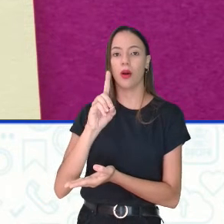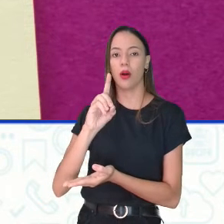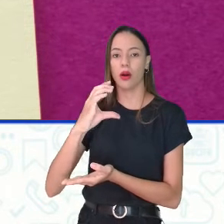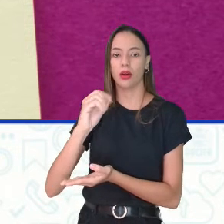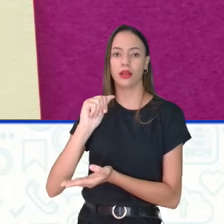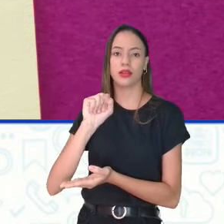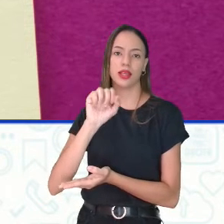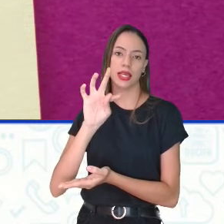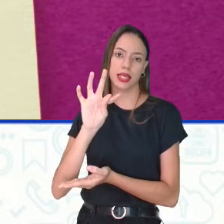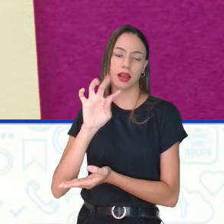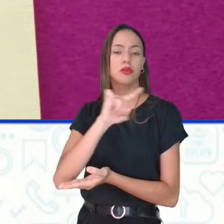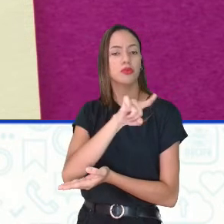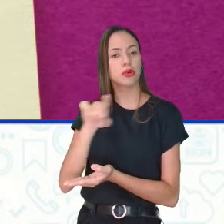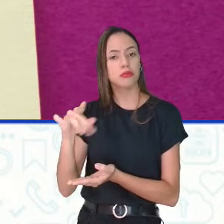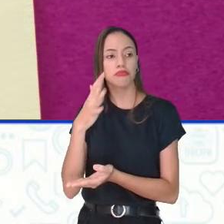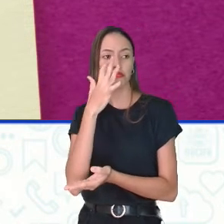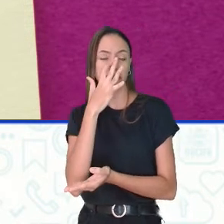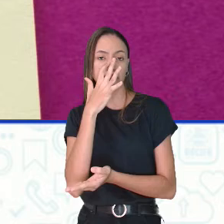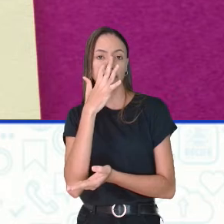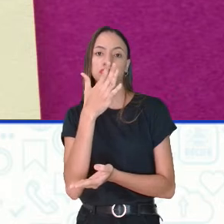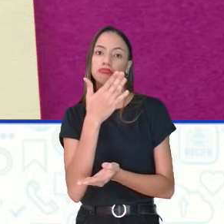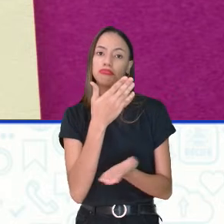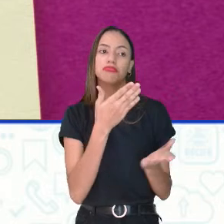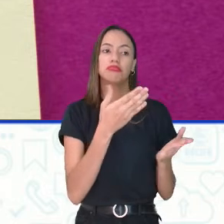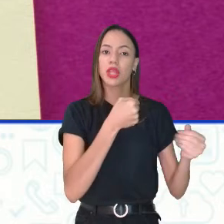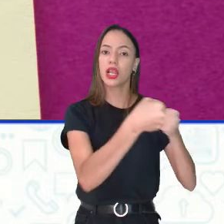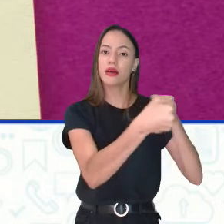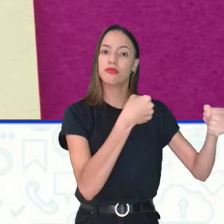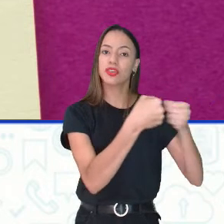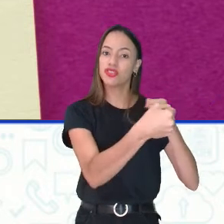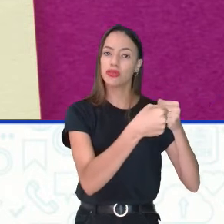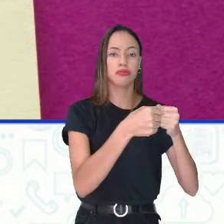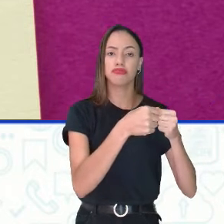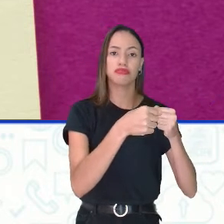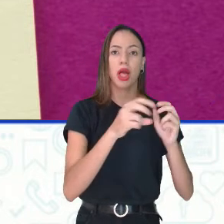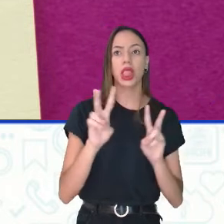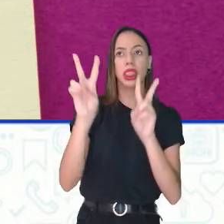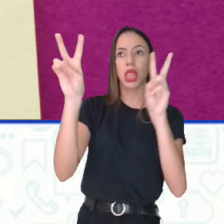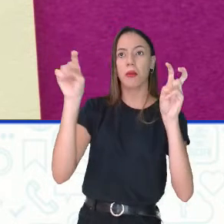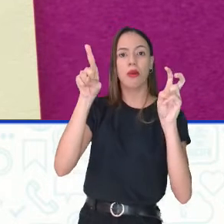a um debate também sobre determinado tema. E aí nós temos